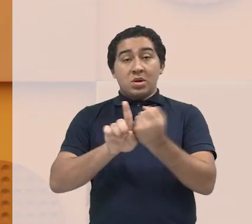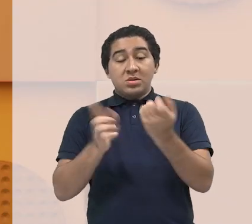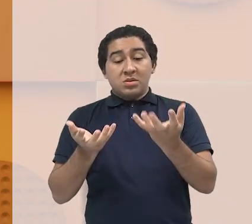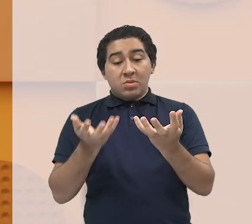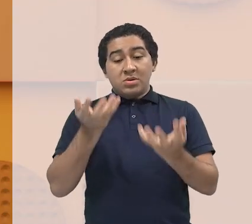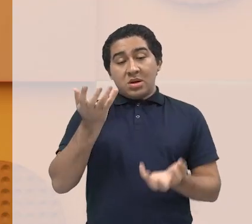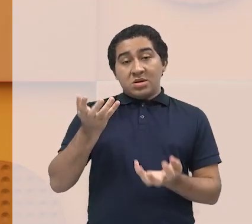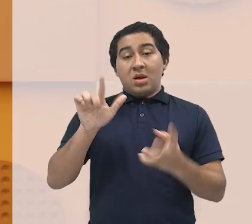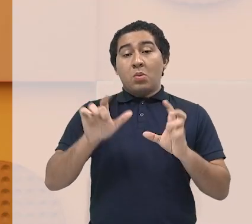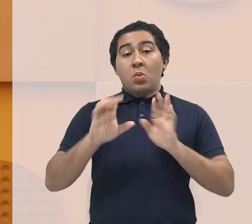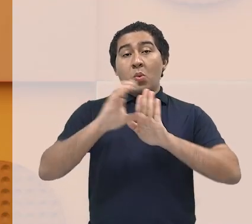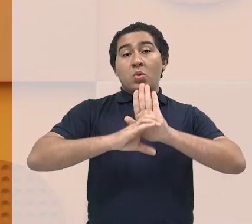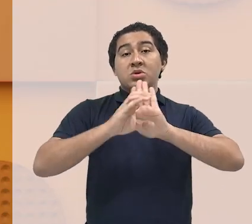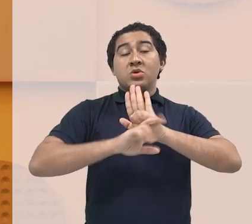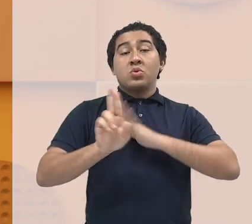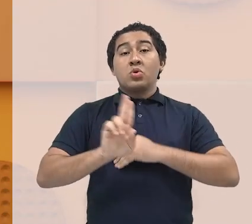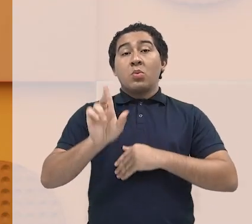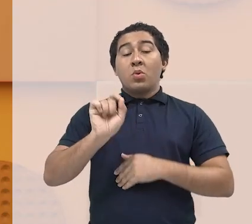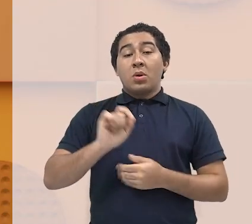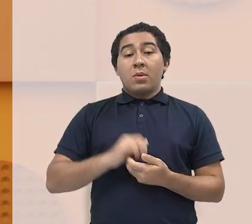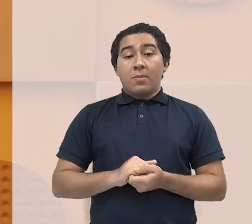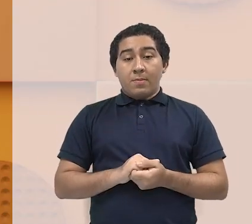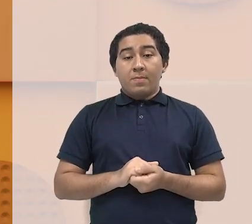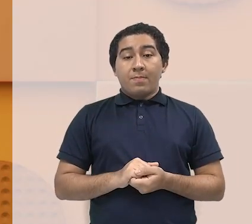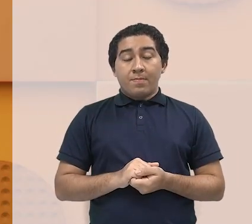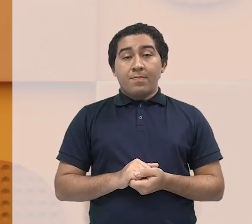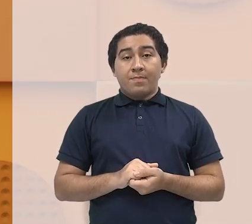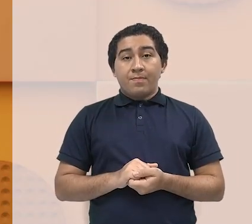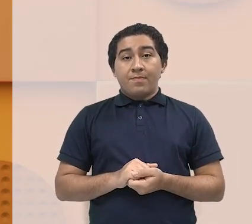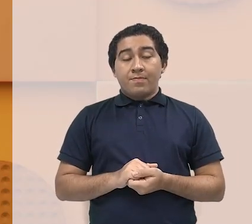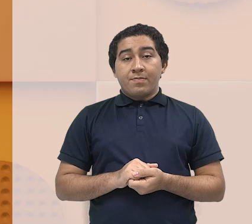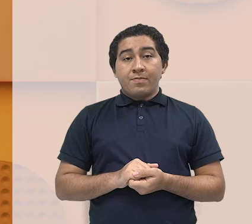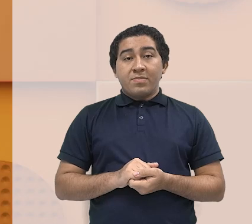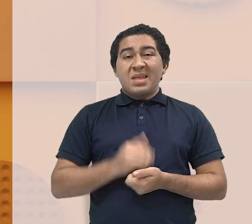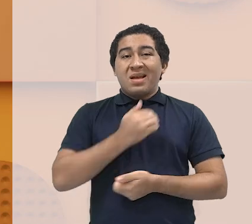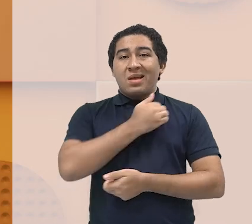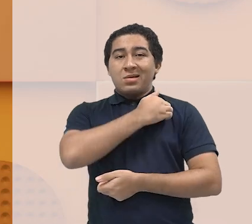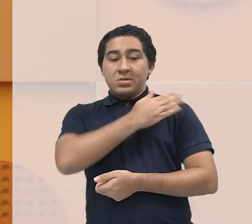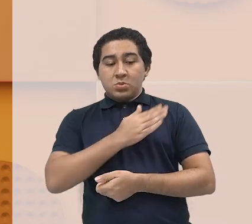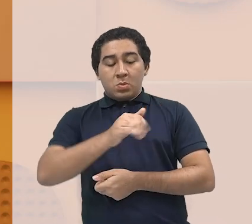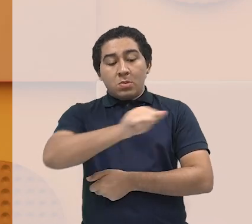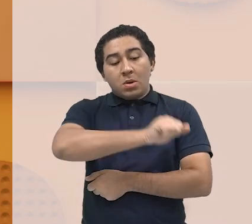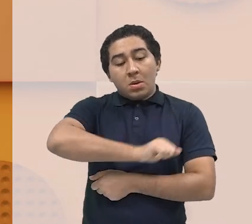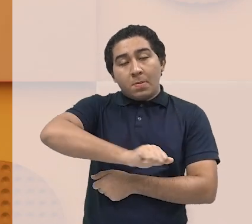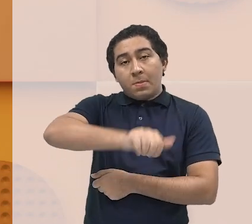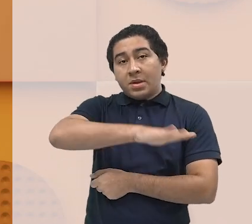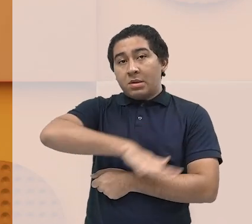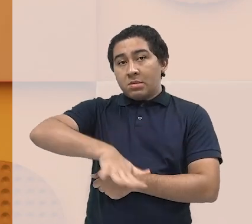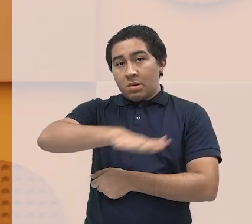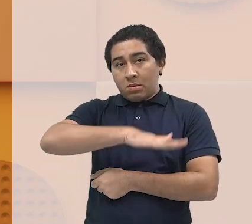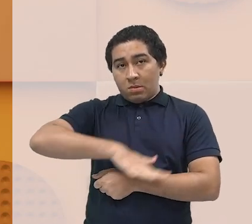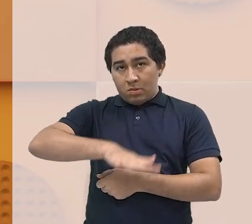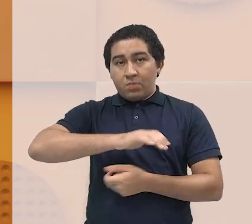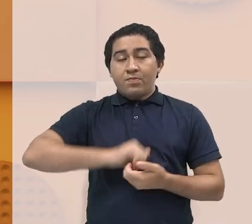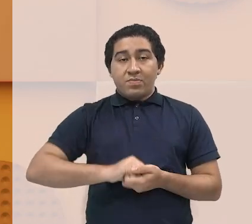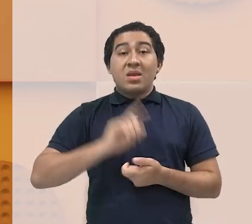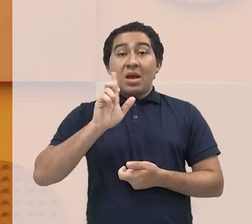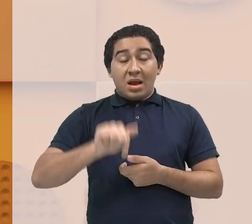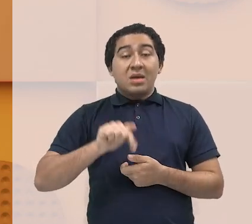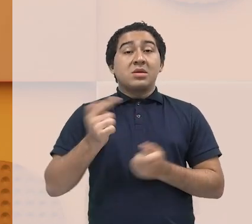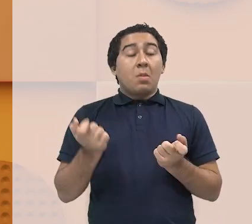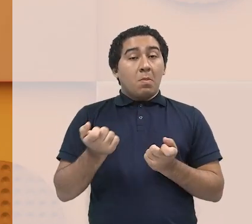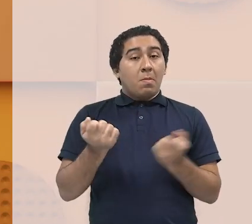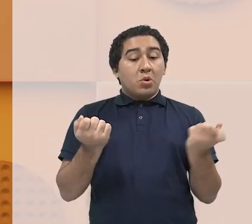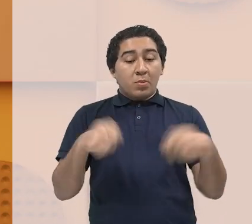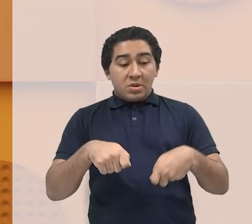o conceito chamado de racismo ambiental. É uma das formas como essas desigualdades sociais